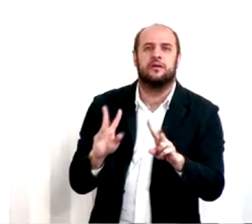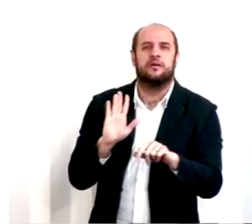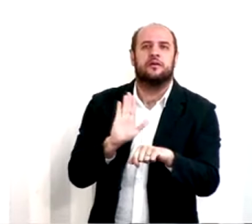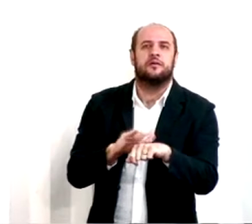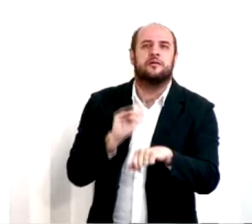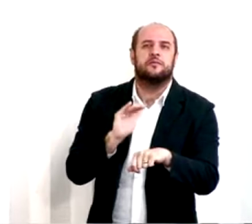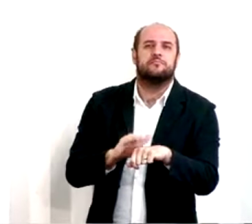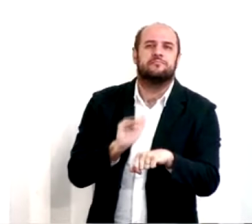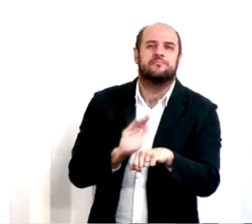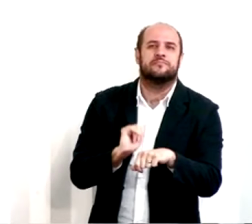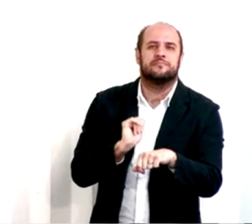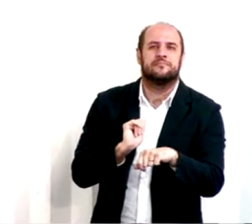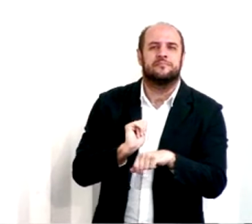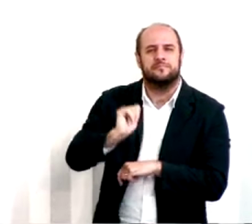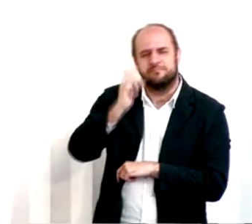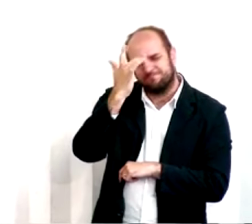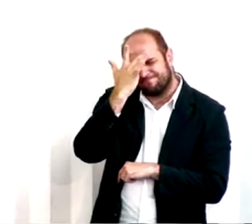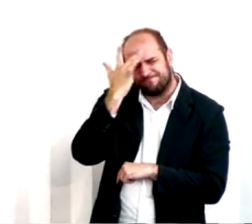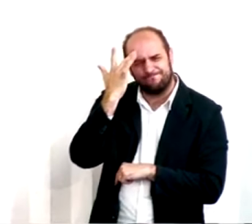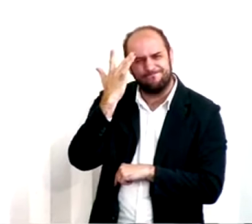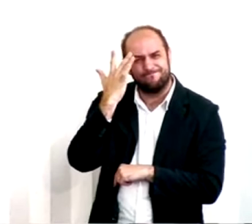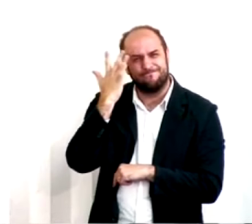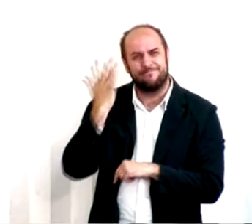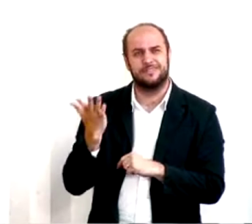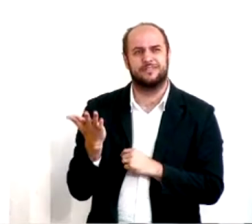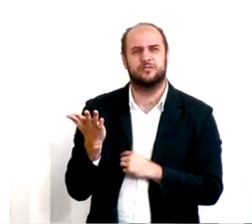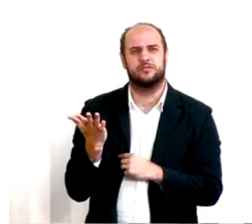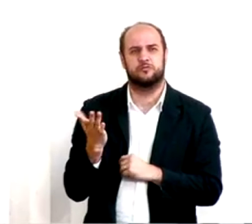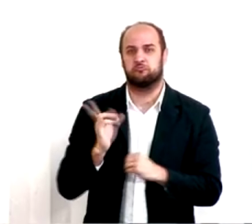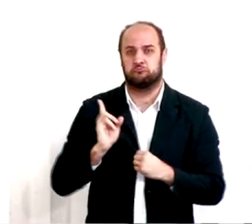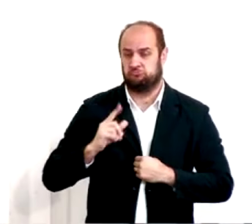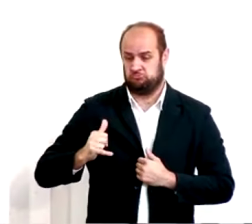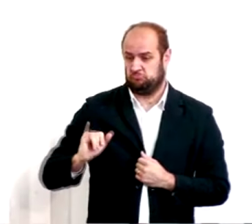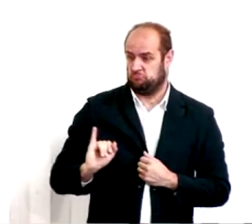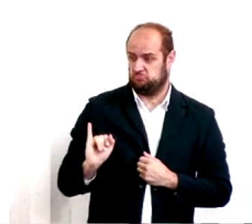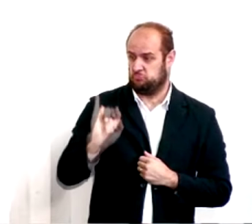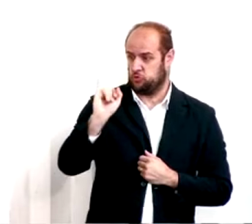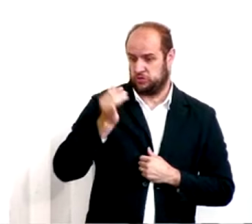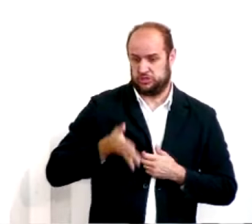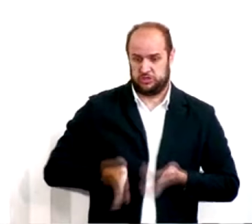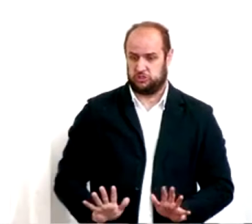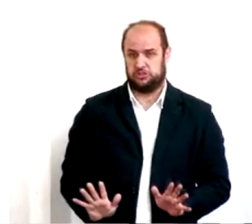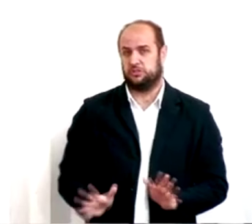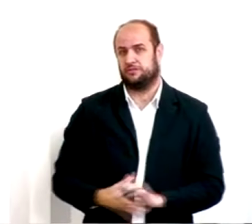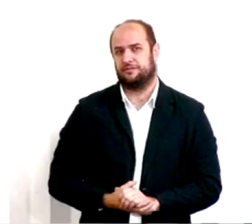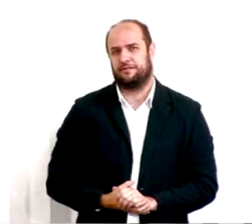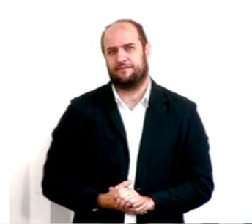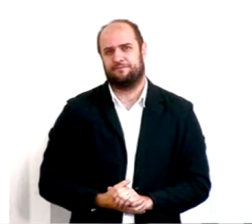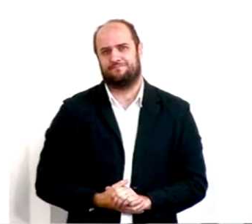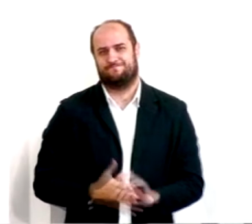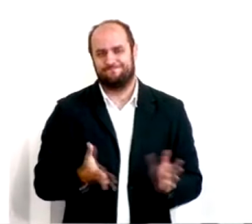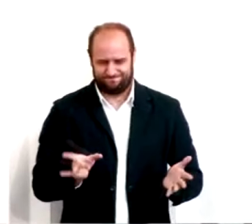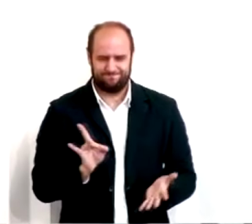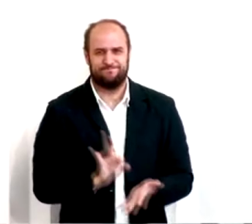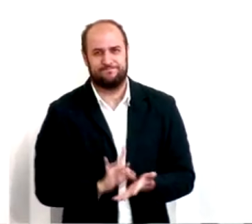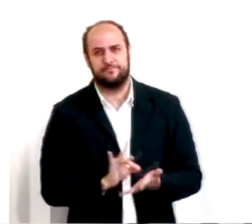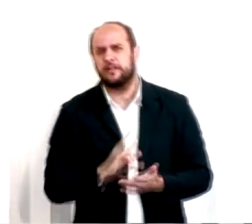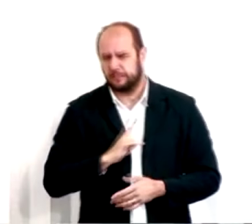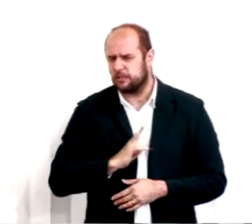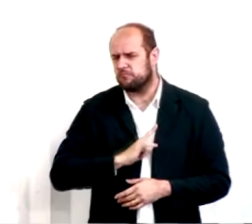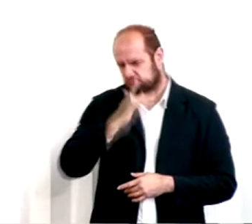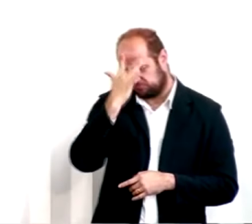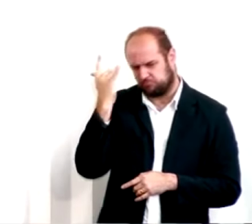é chamada de pessoas o que não são nobres e Nascimento é bem verdade que a